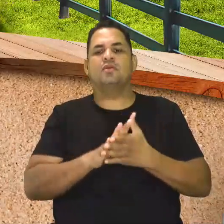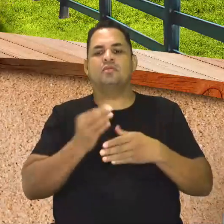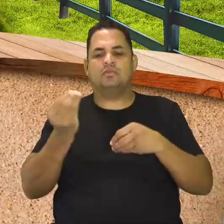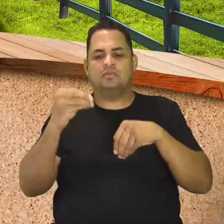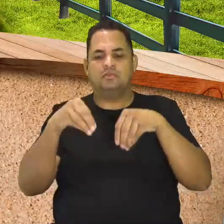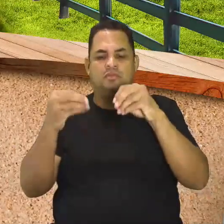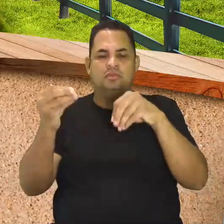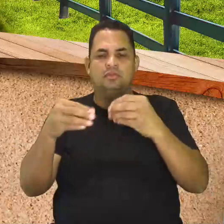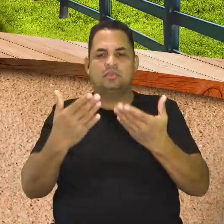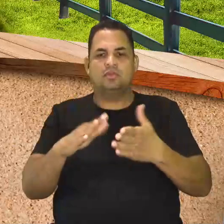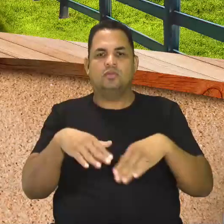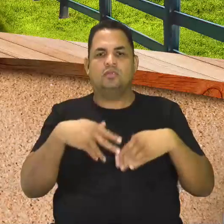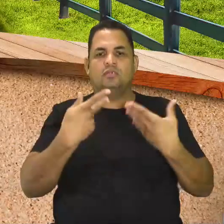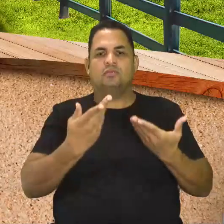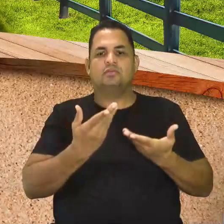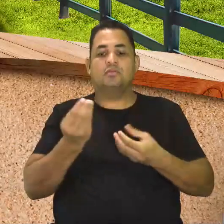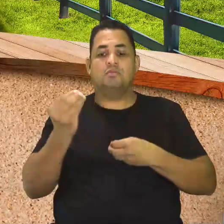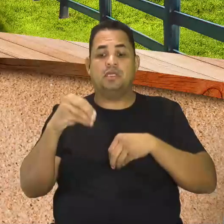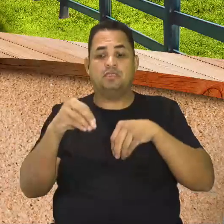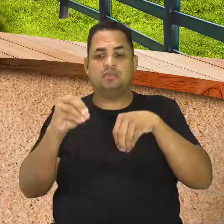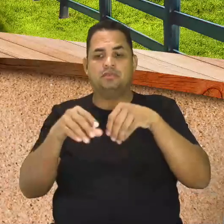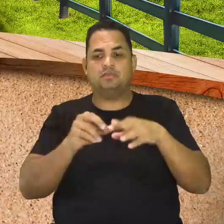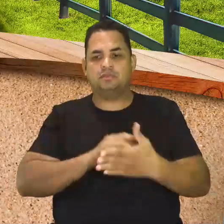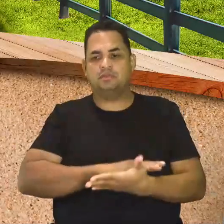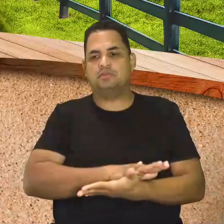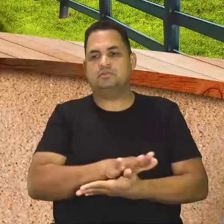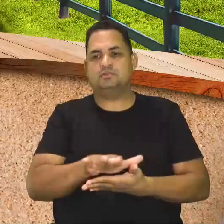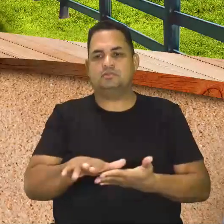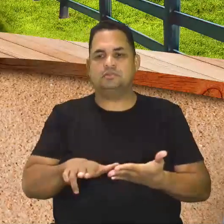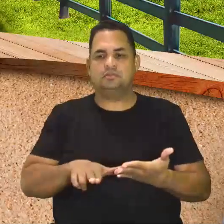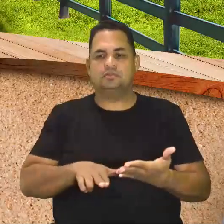Quando eu te falar cultura, são plantações.